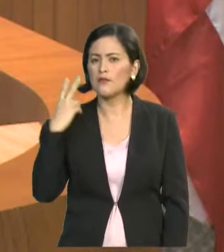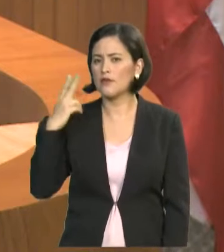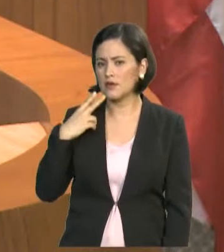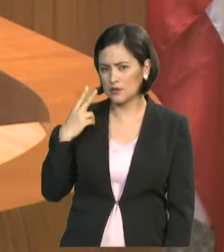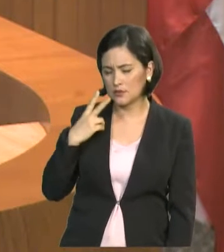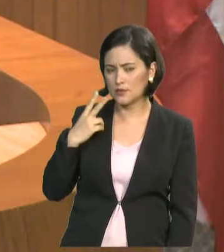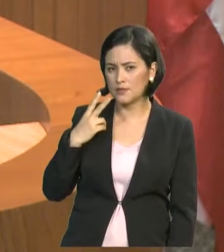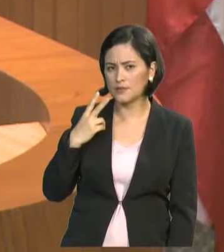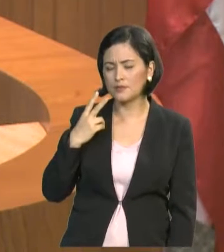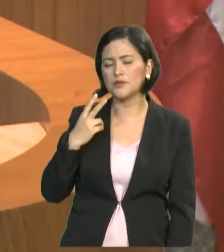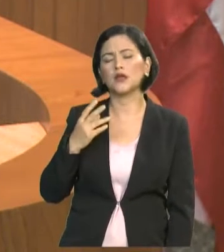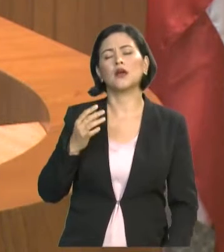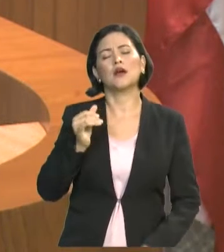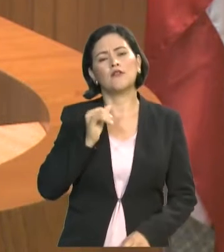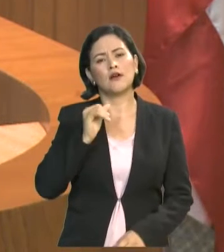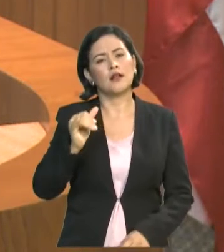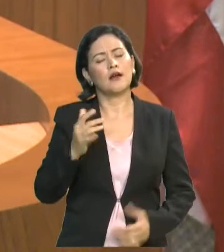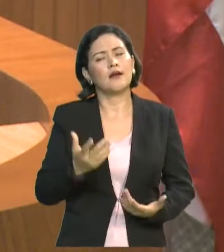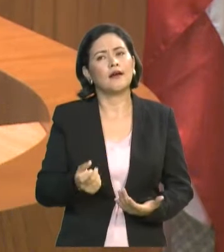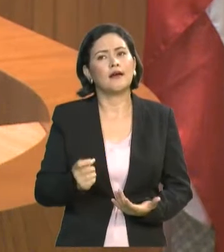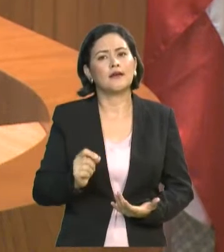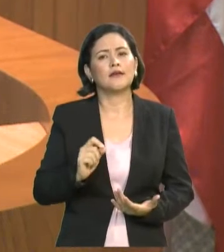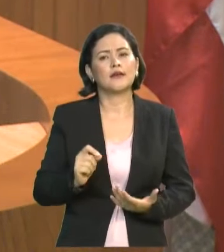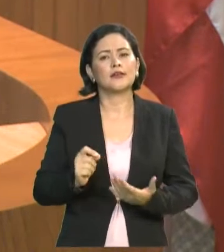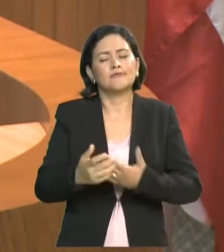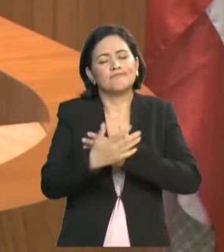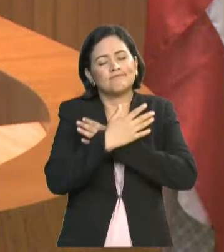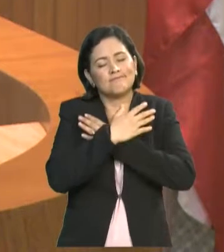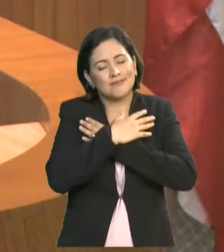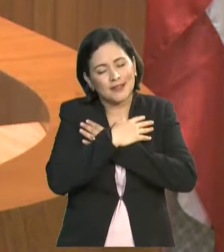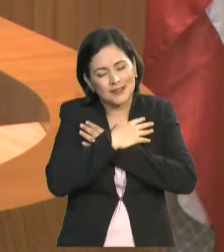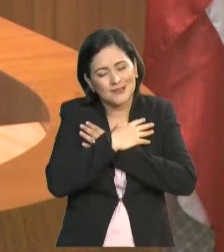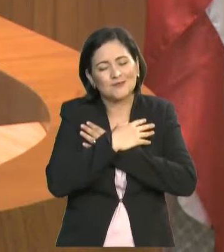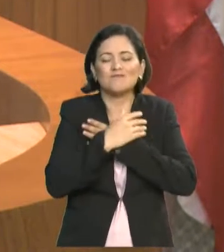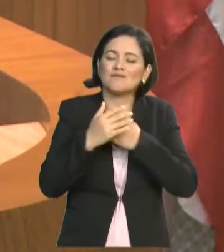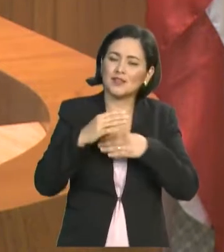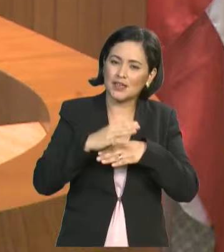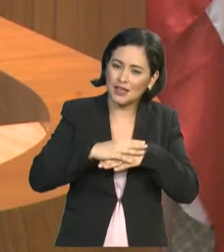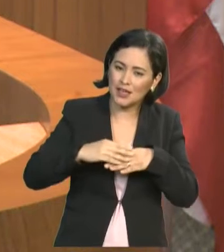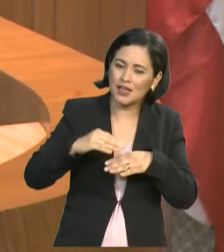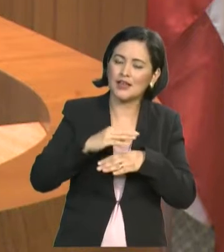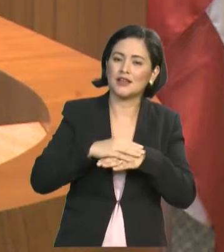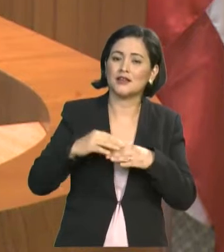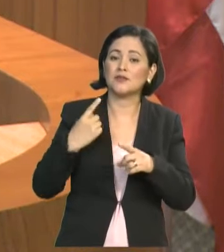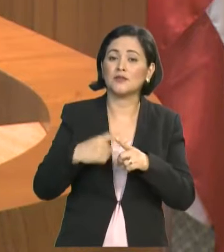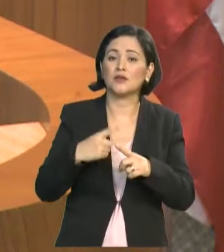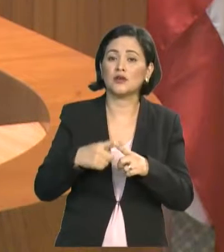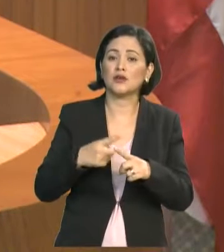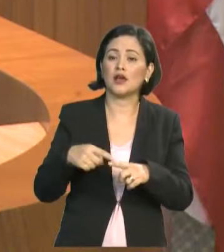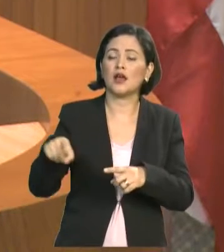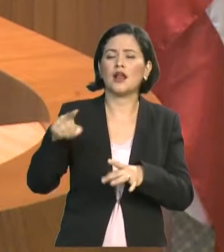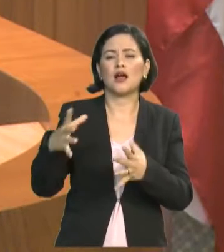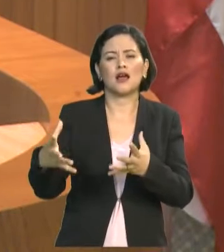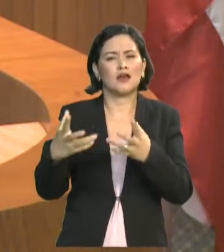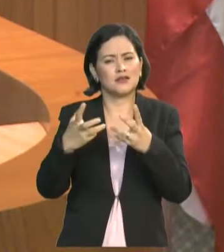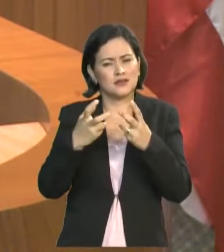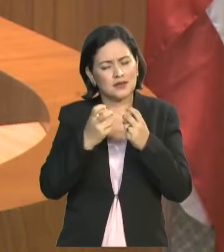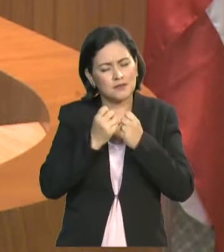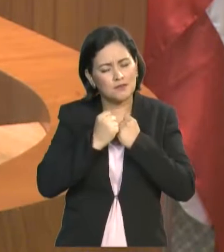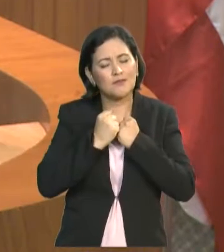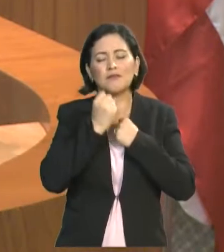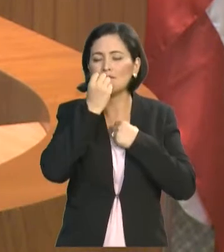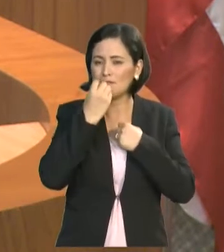carinho por ter sido tão bem acolhida nesse município. Aproveitei,